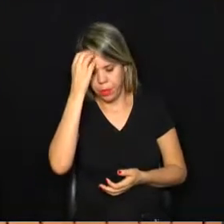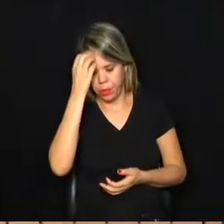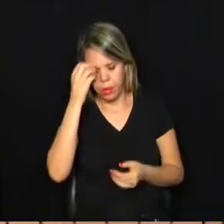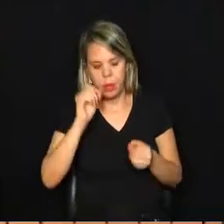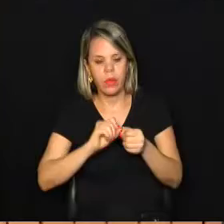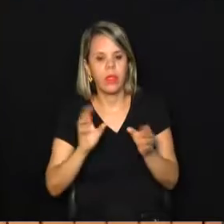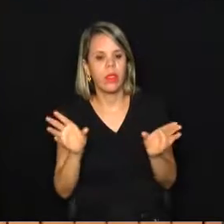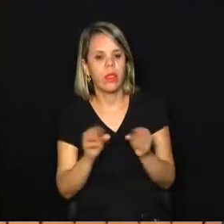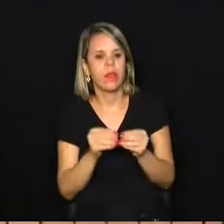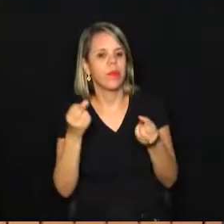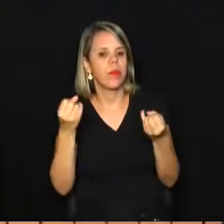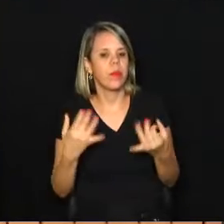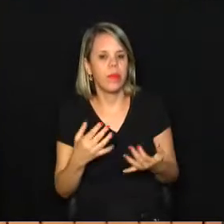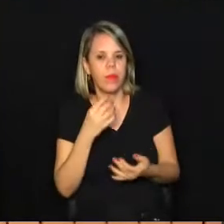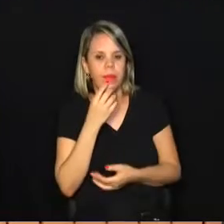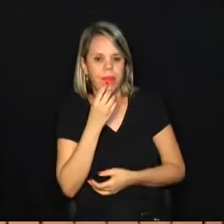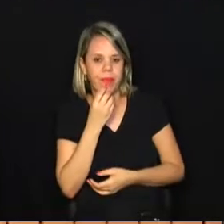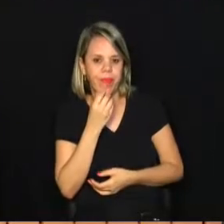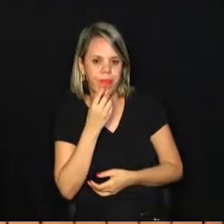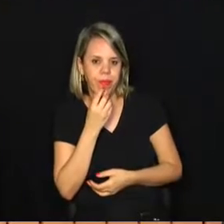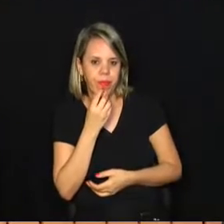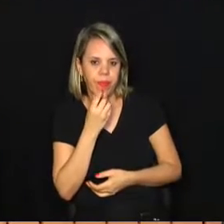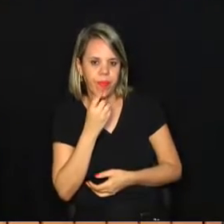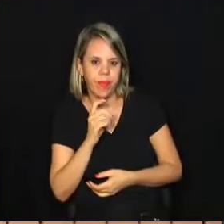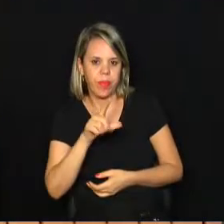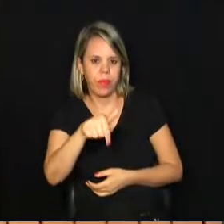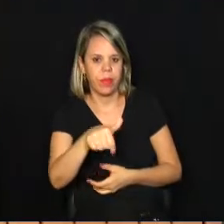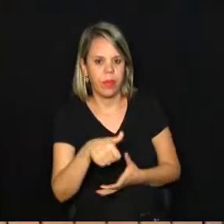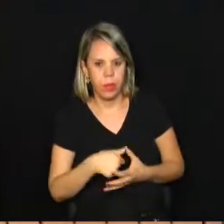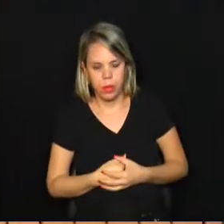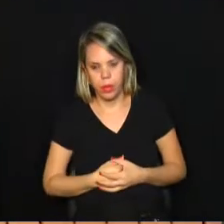uma breve explicação e, depois